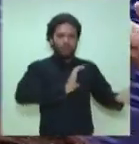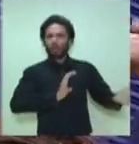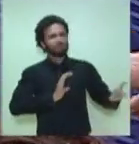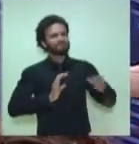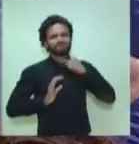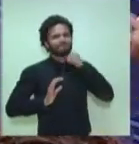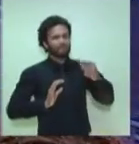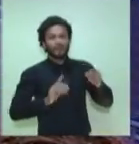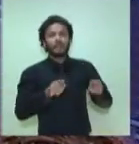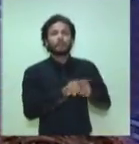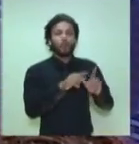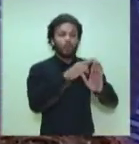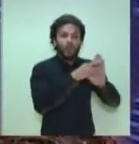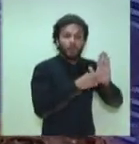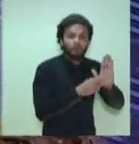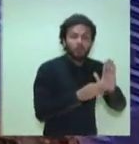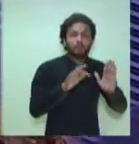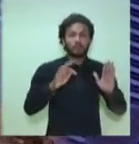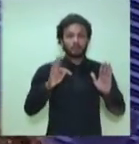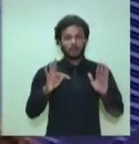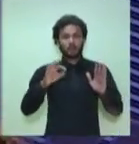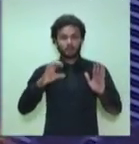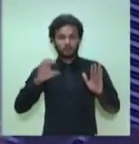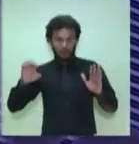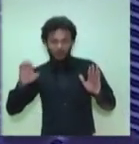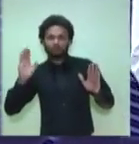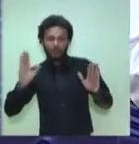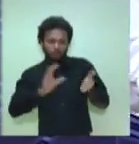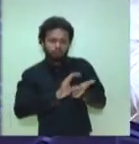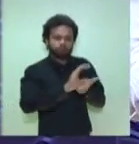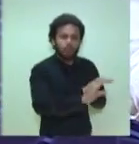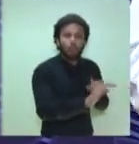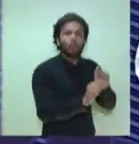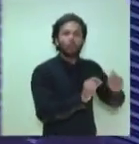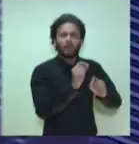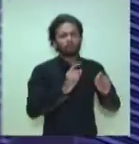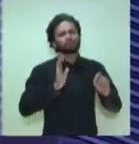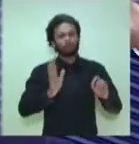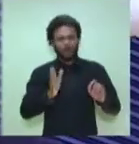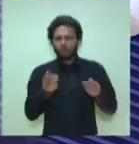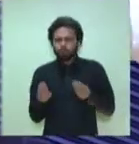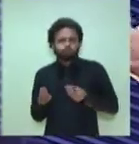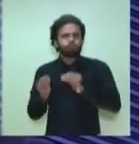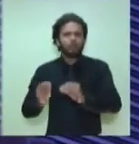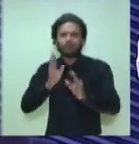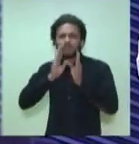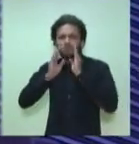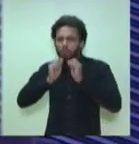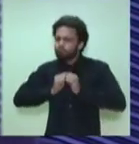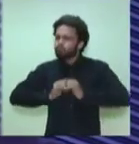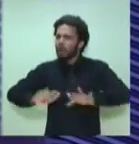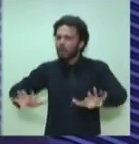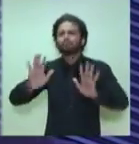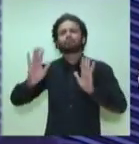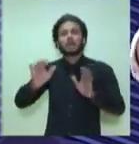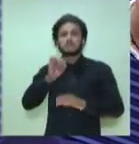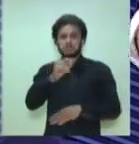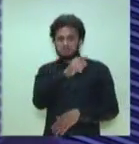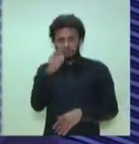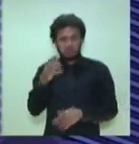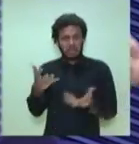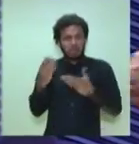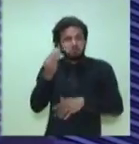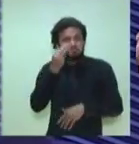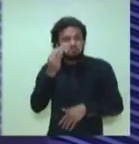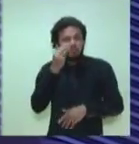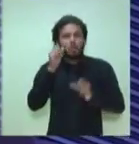Inclusive os relatórios do Tribunal de Contas, os relatórios desses investimentos estão disponíveis na minha página do Facebook, quem quiser depois acessar aqui do celular. Eu vi